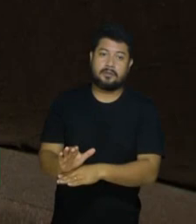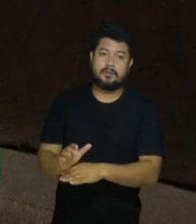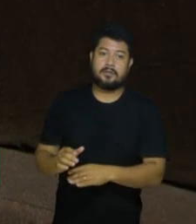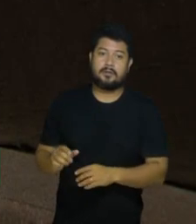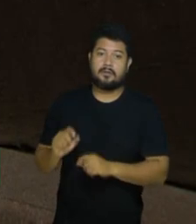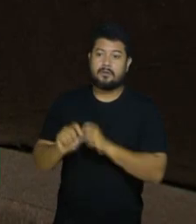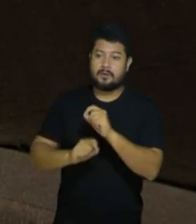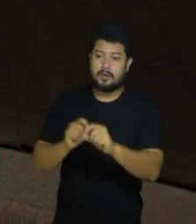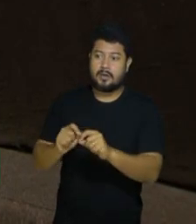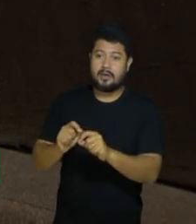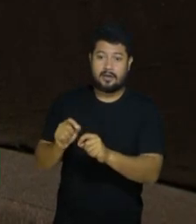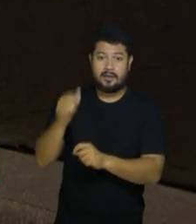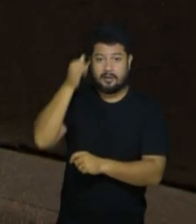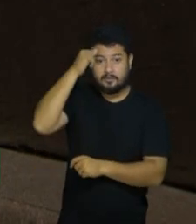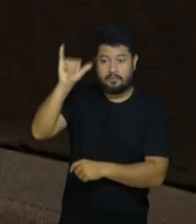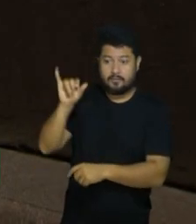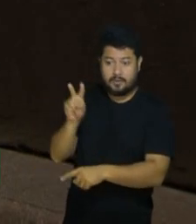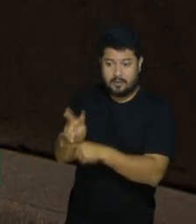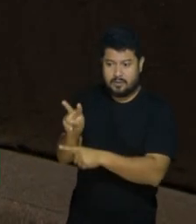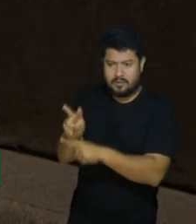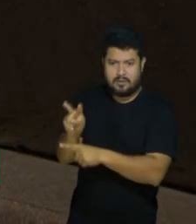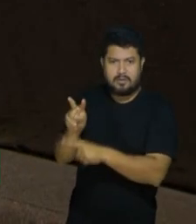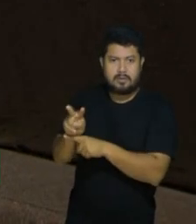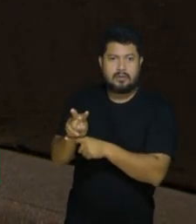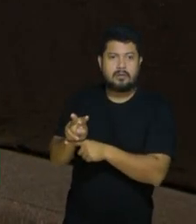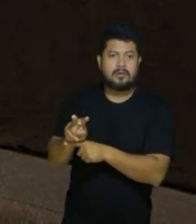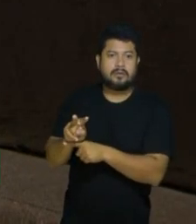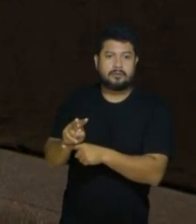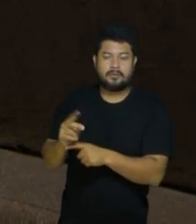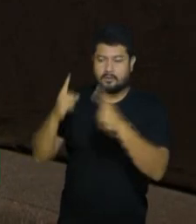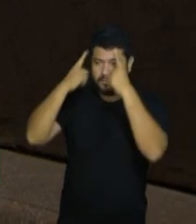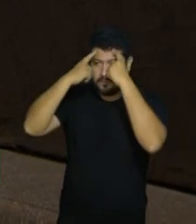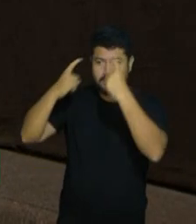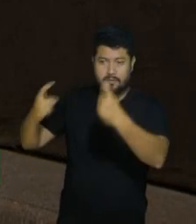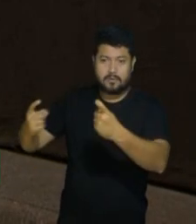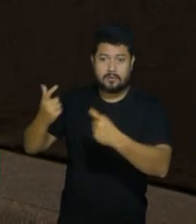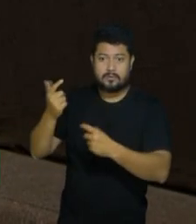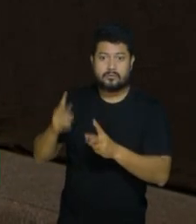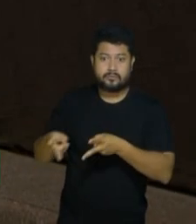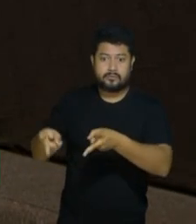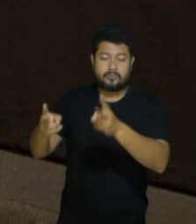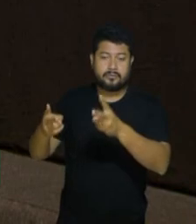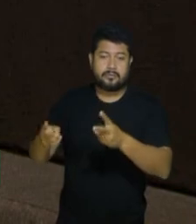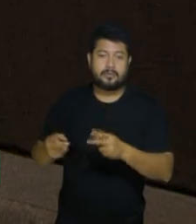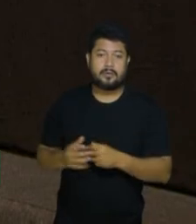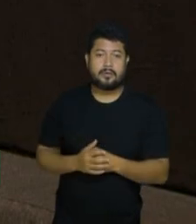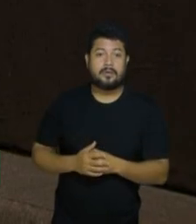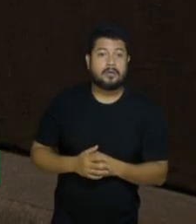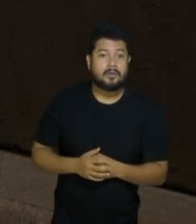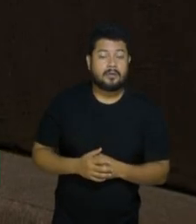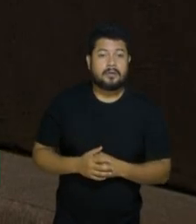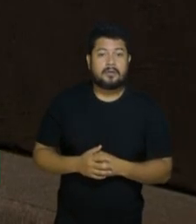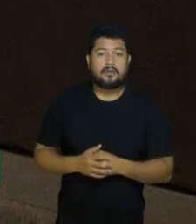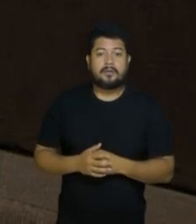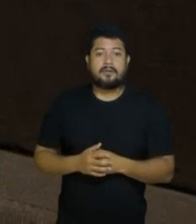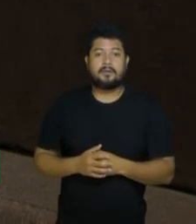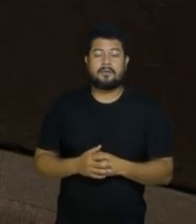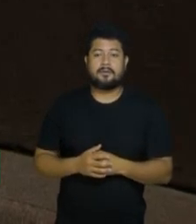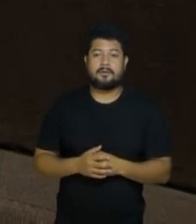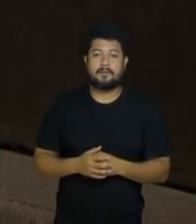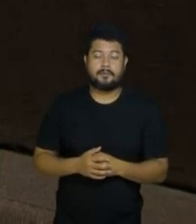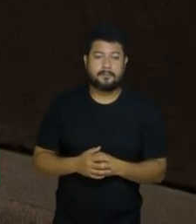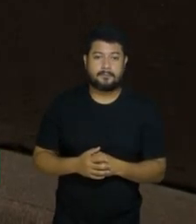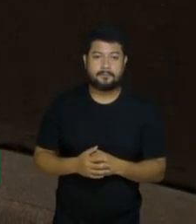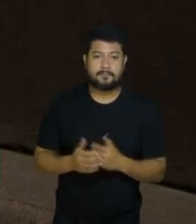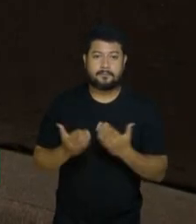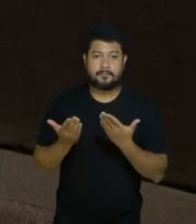ladeada de toda essa violência, que nos fosse dado o direito de sonhar com a hipótese de